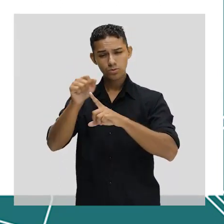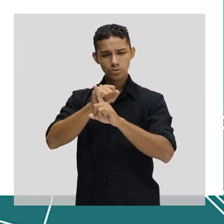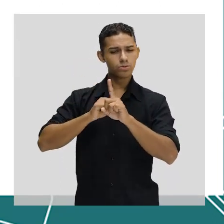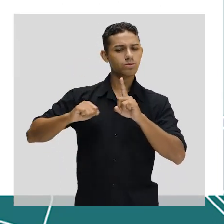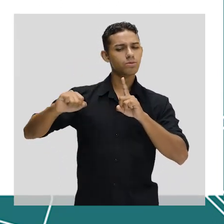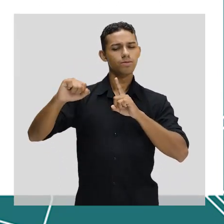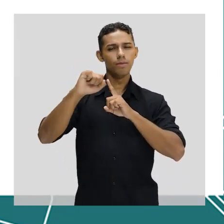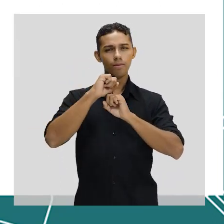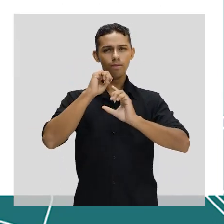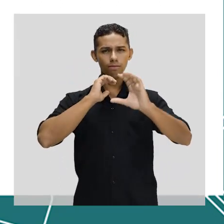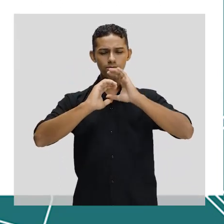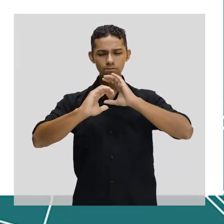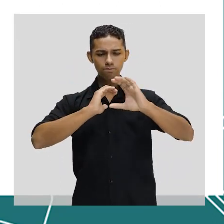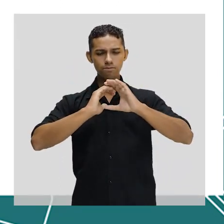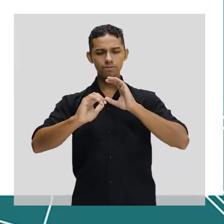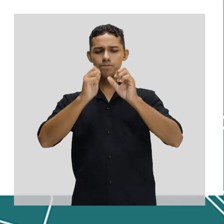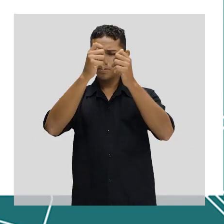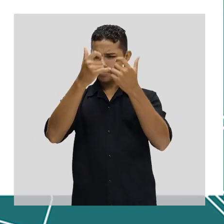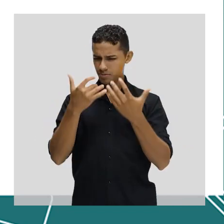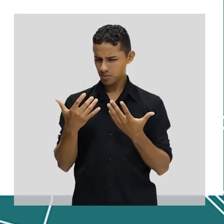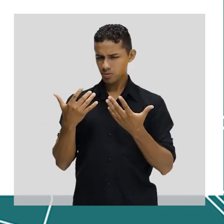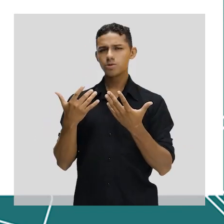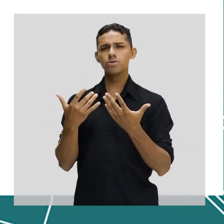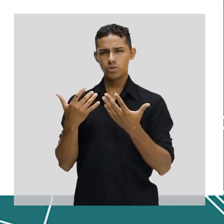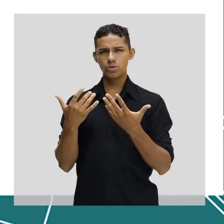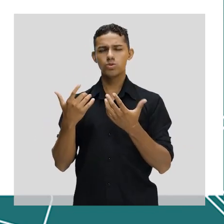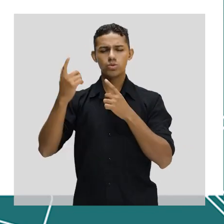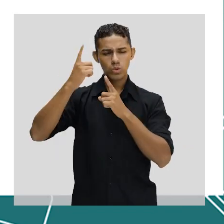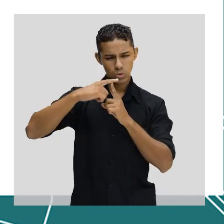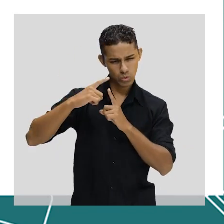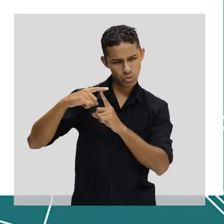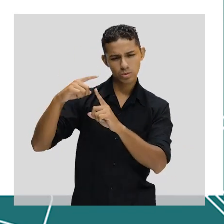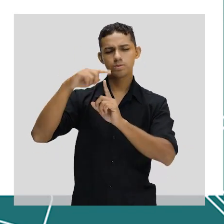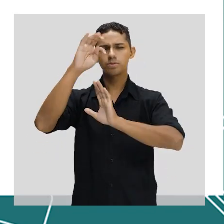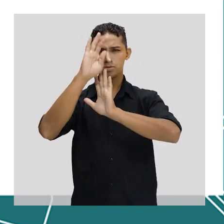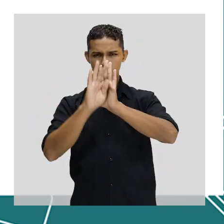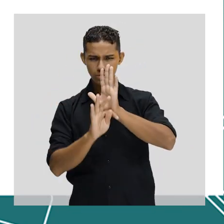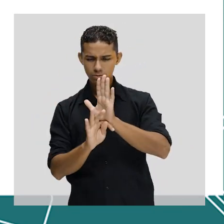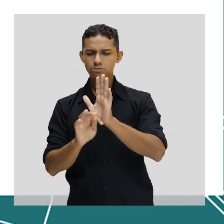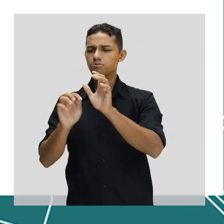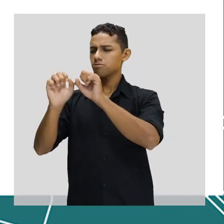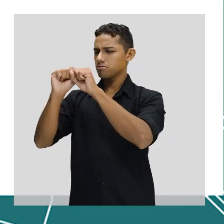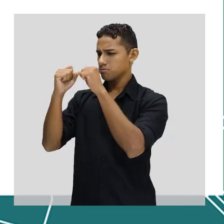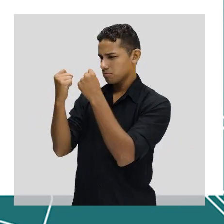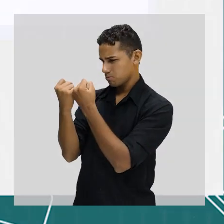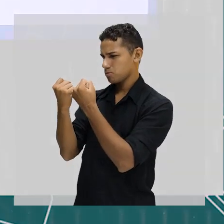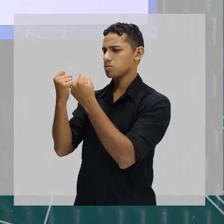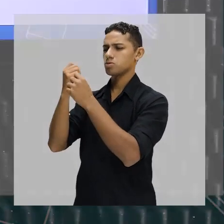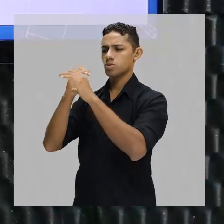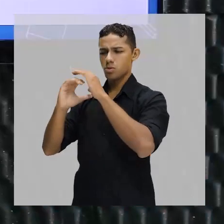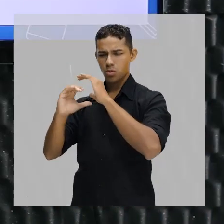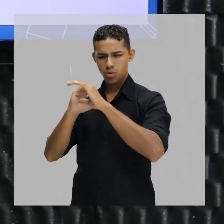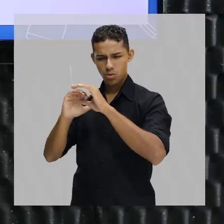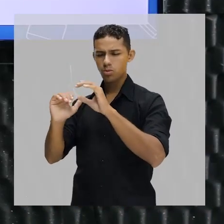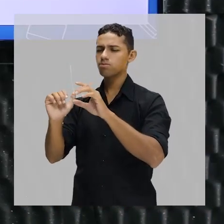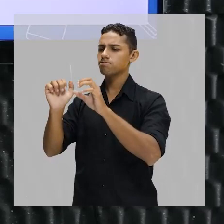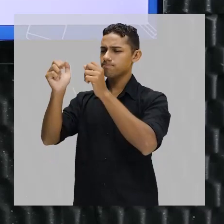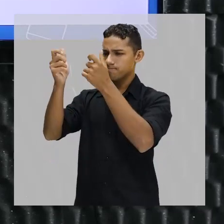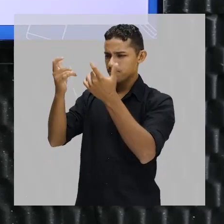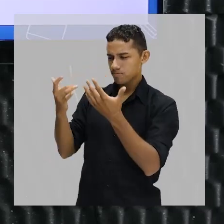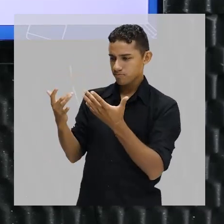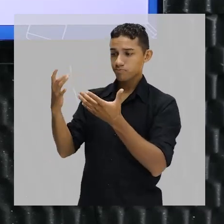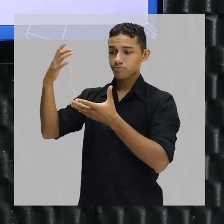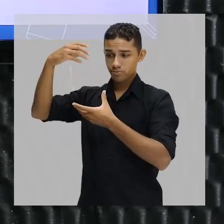gêneros textuais, os tipos textuais, a função sociocomunicativa que está totalmente interligada